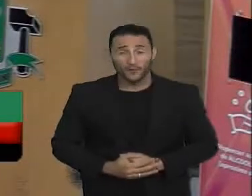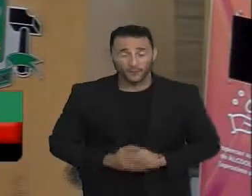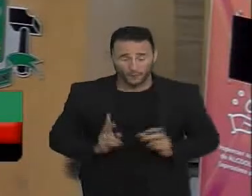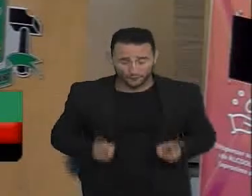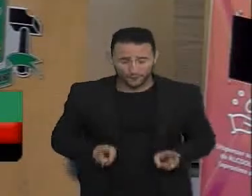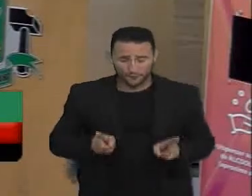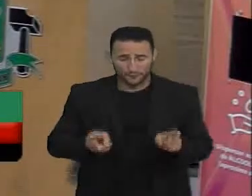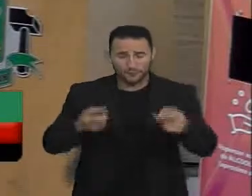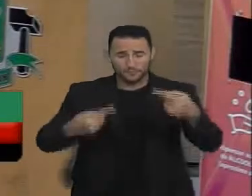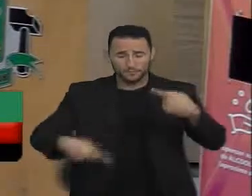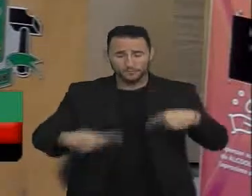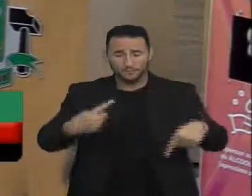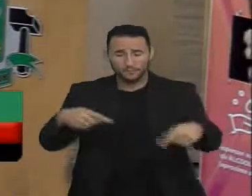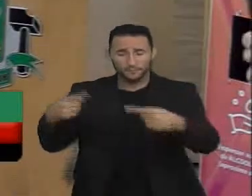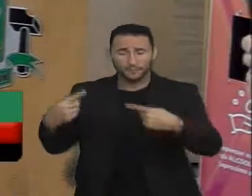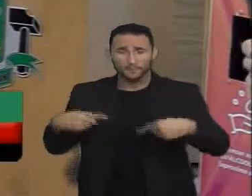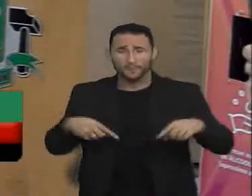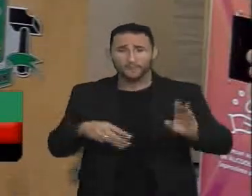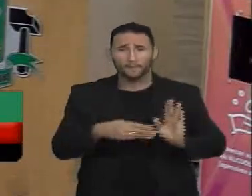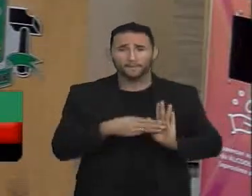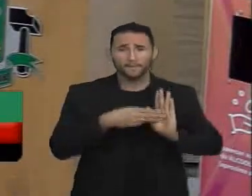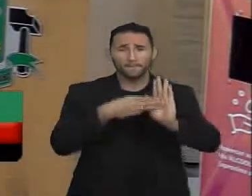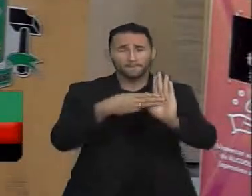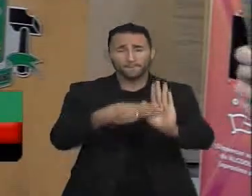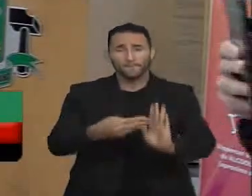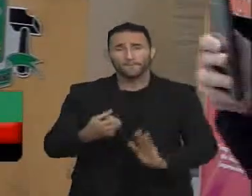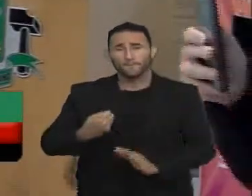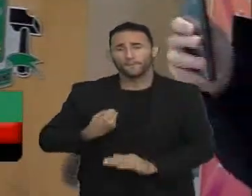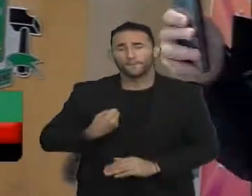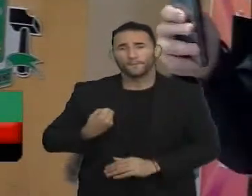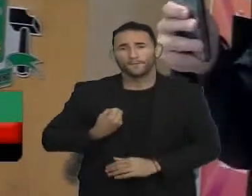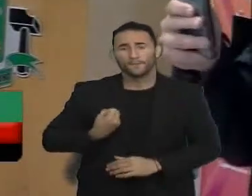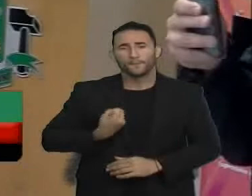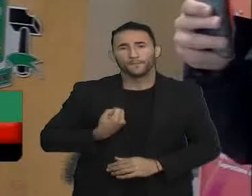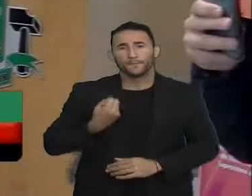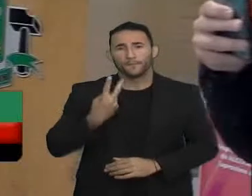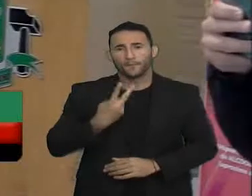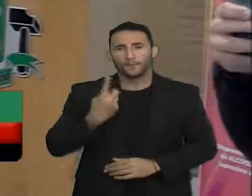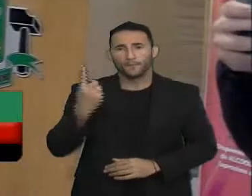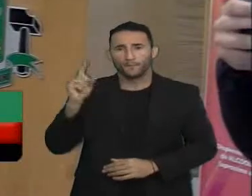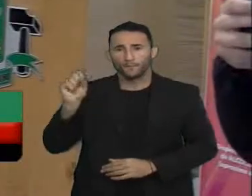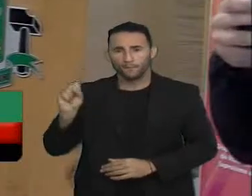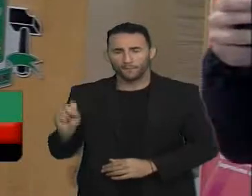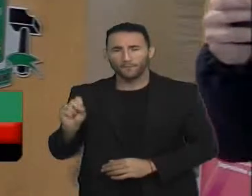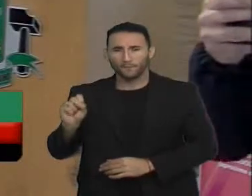Continua em discussão a moção de número